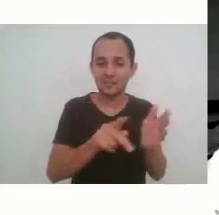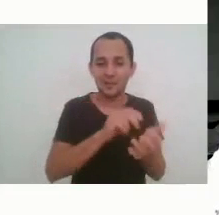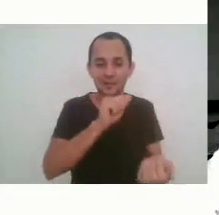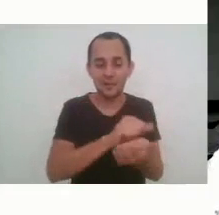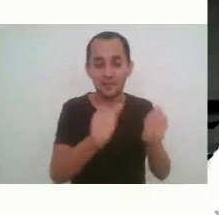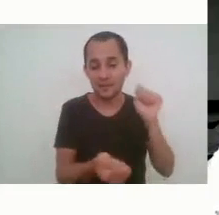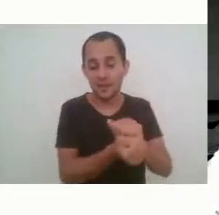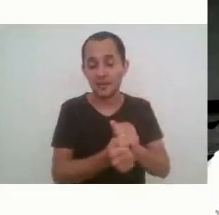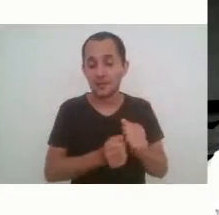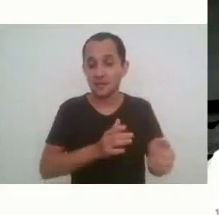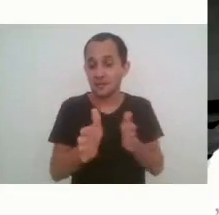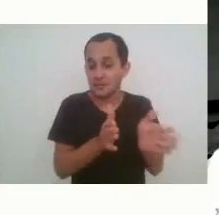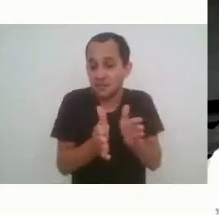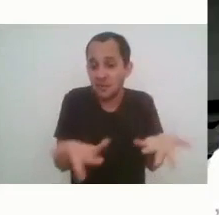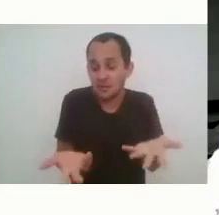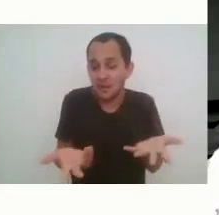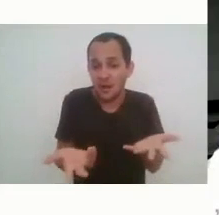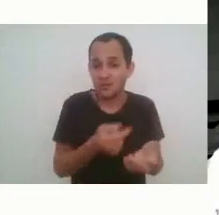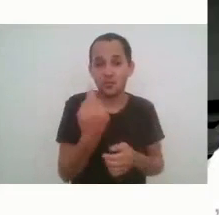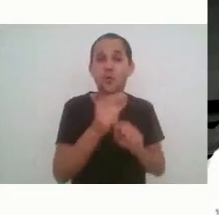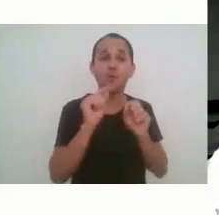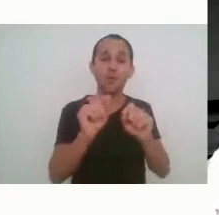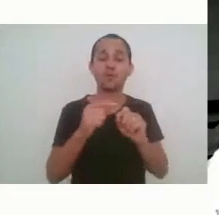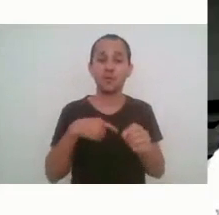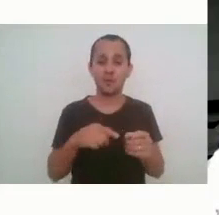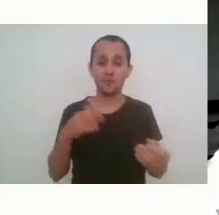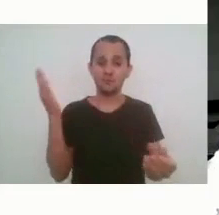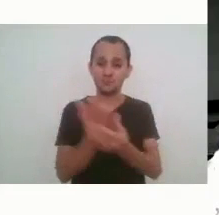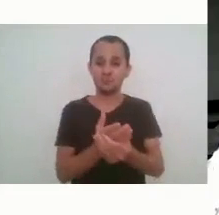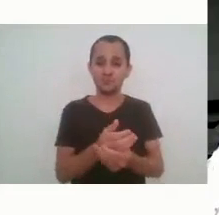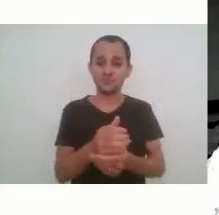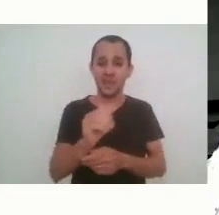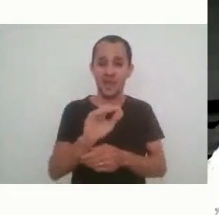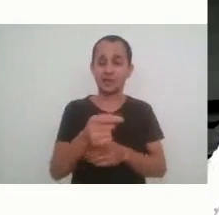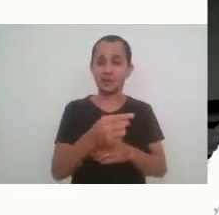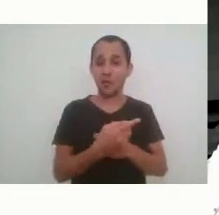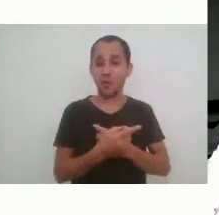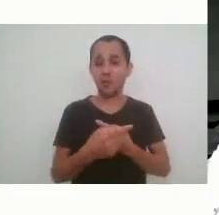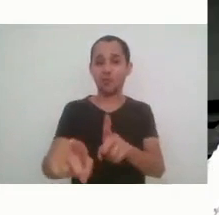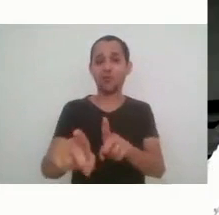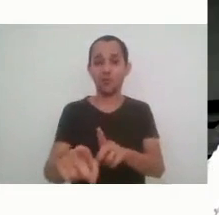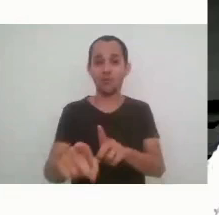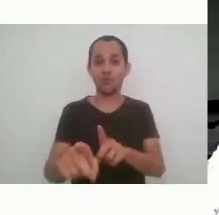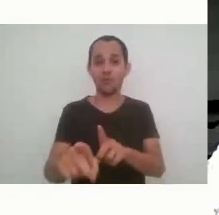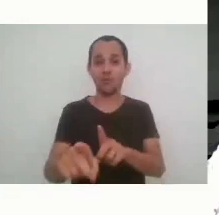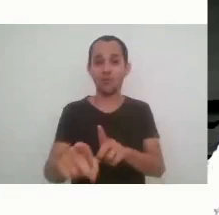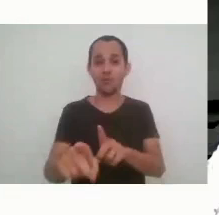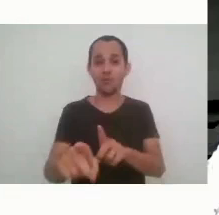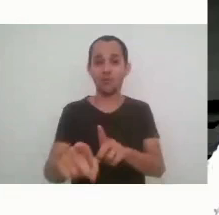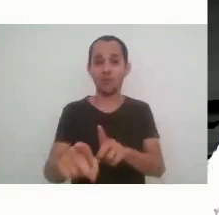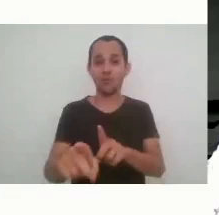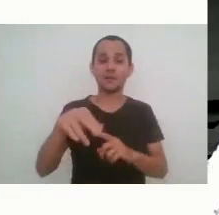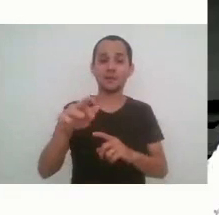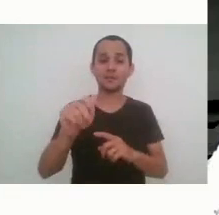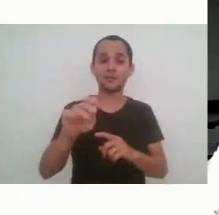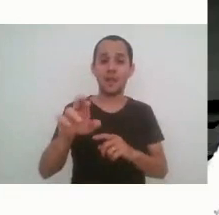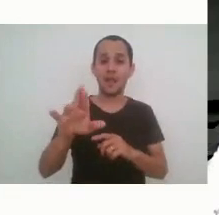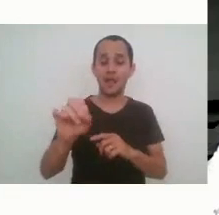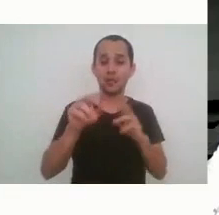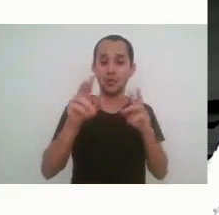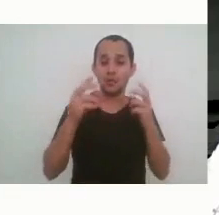acessibilidade. A gente entrou com uma ação contra a Infraero, com relação ao aeroporto.